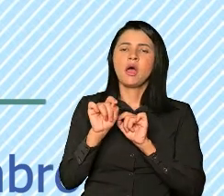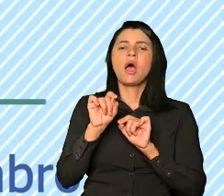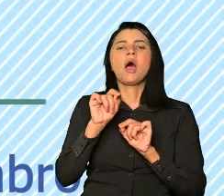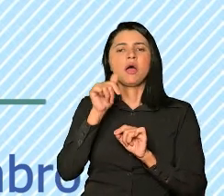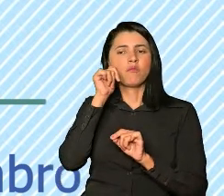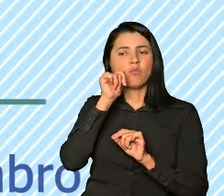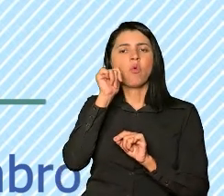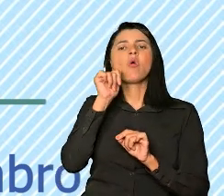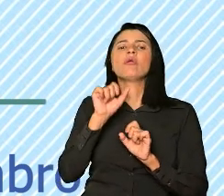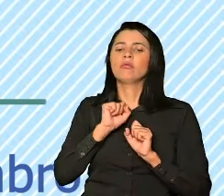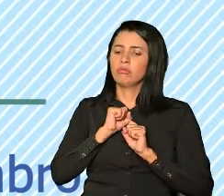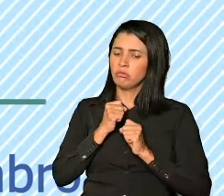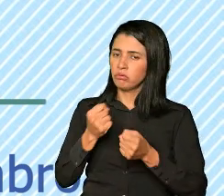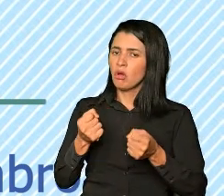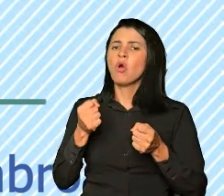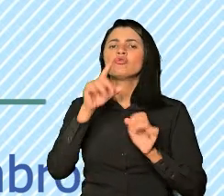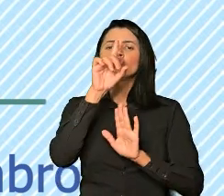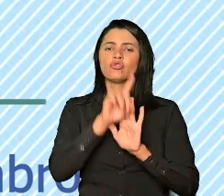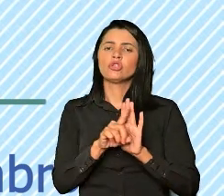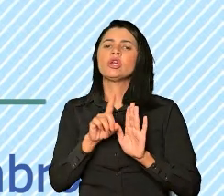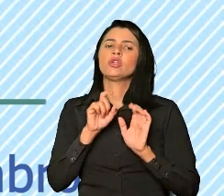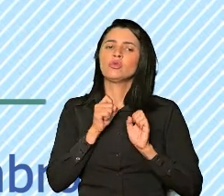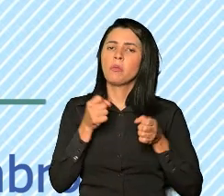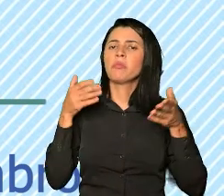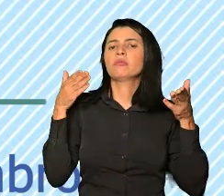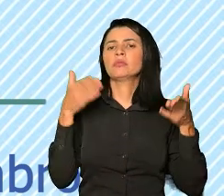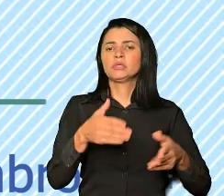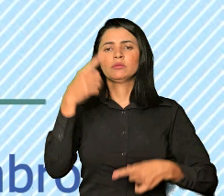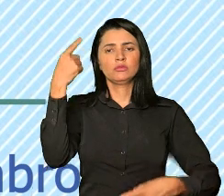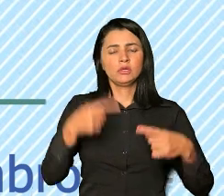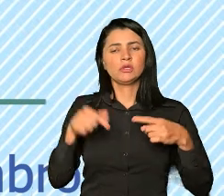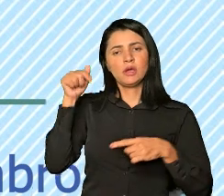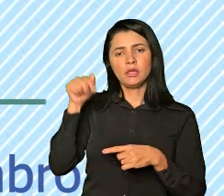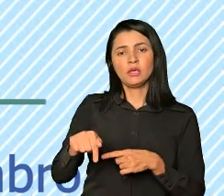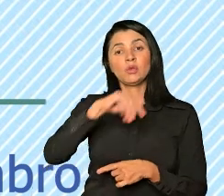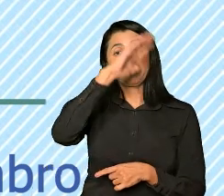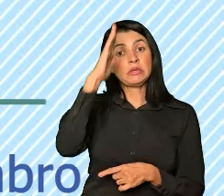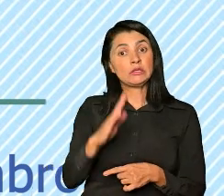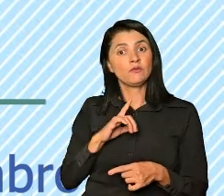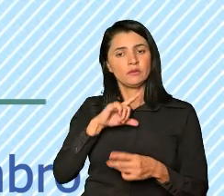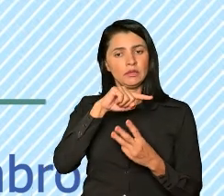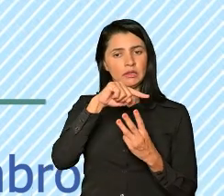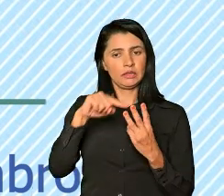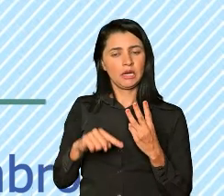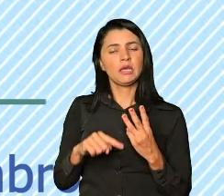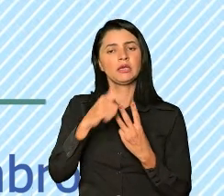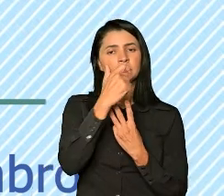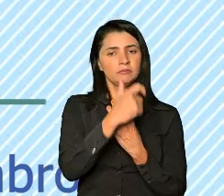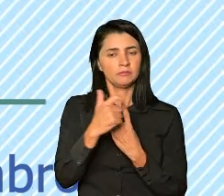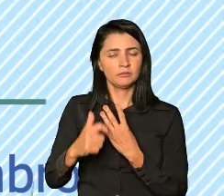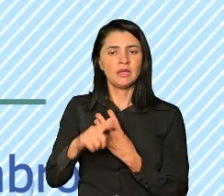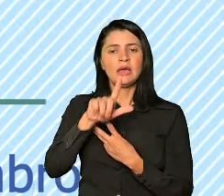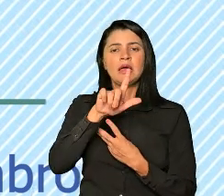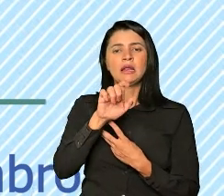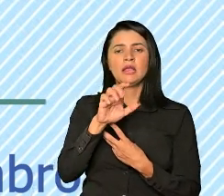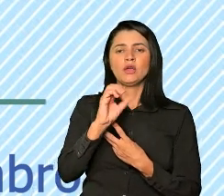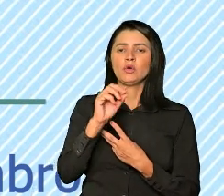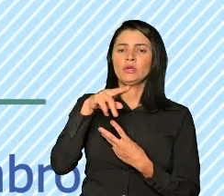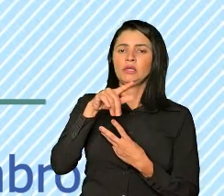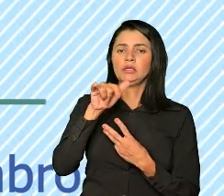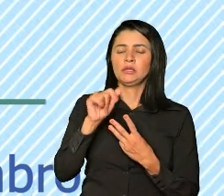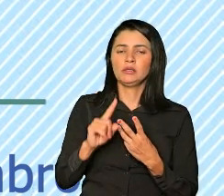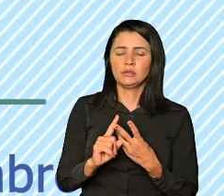à participação política. No Brasil, nós vamos ter 3 figuras proeminentes, que é a Leolinda de Figueiredo